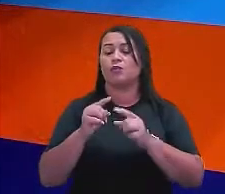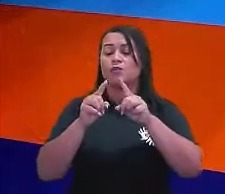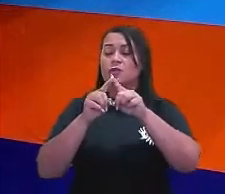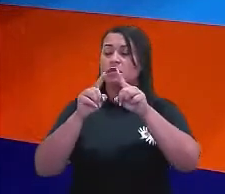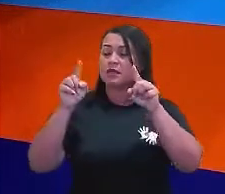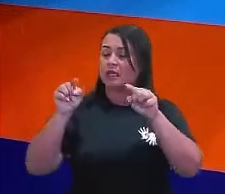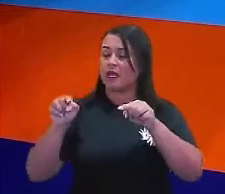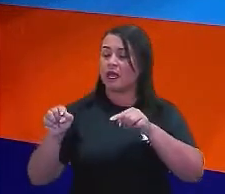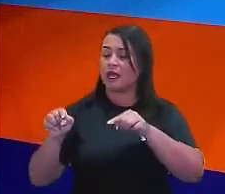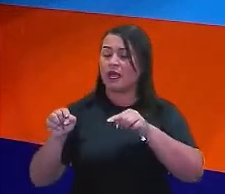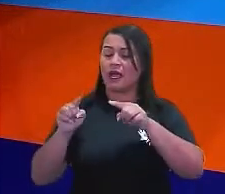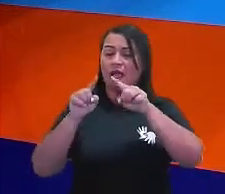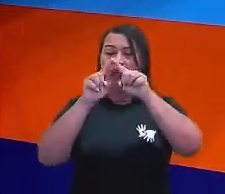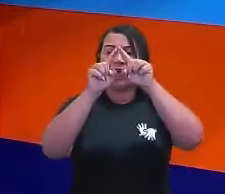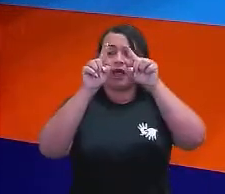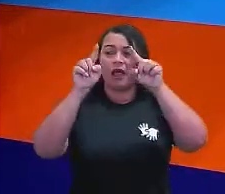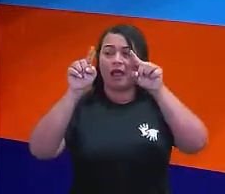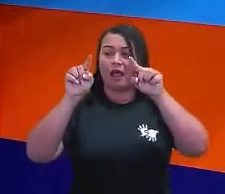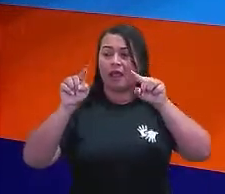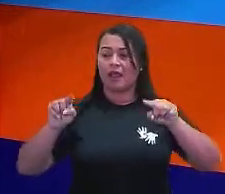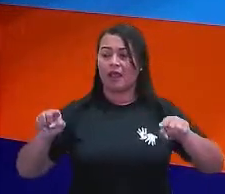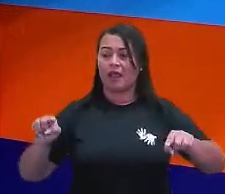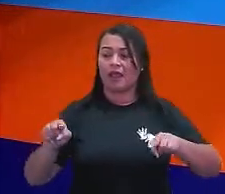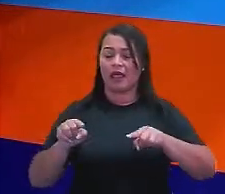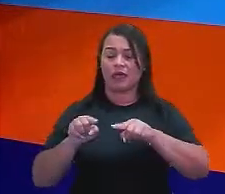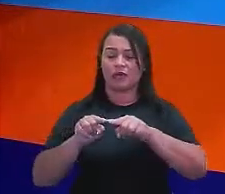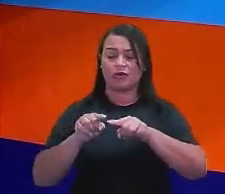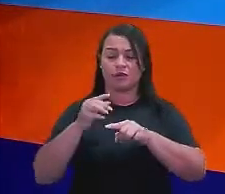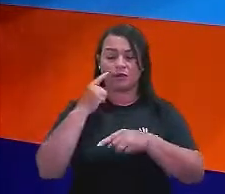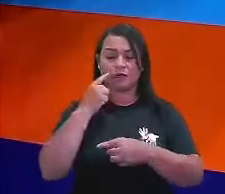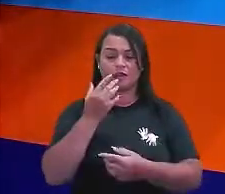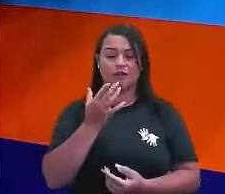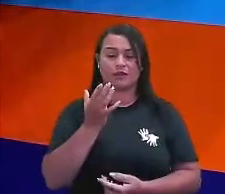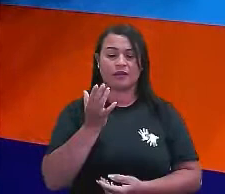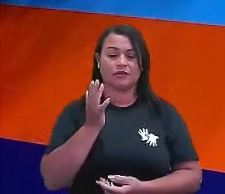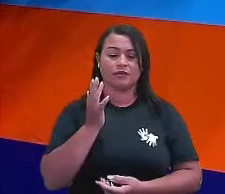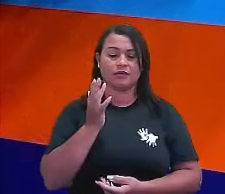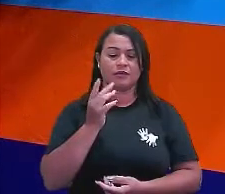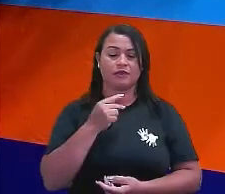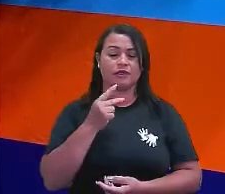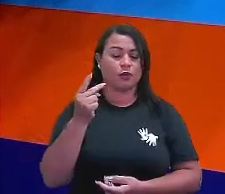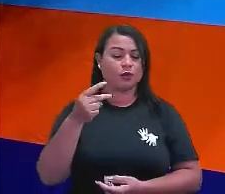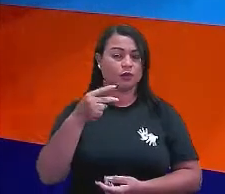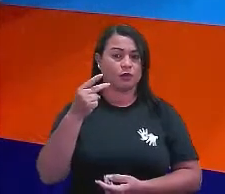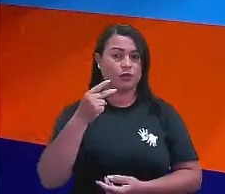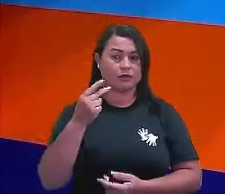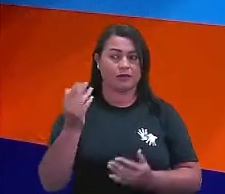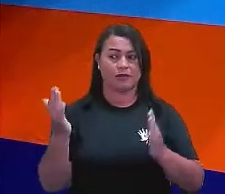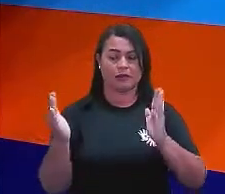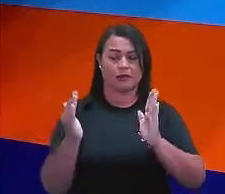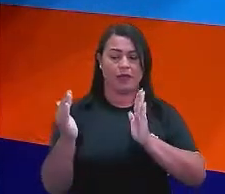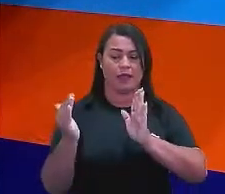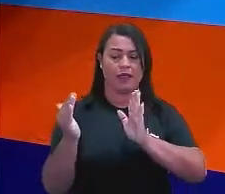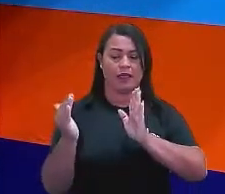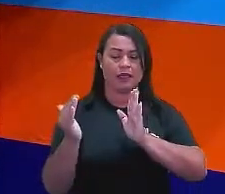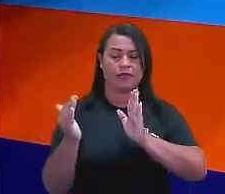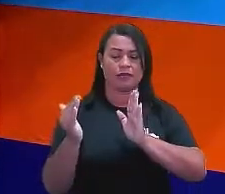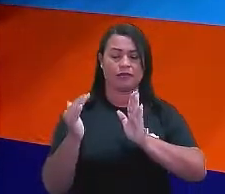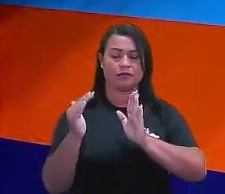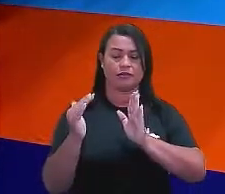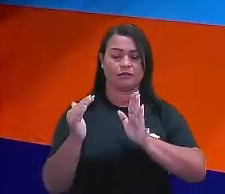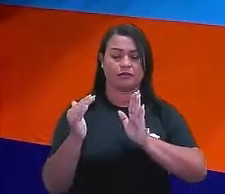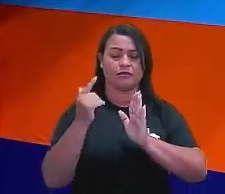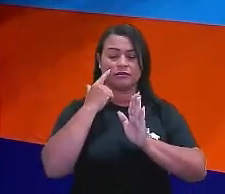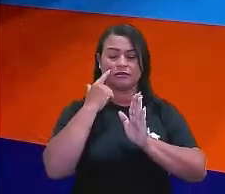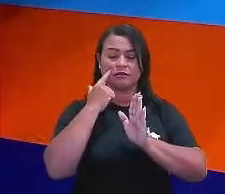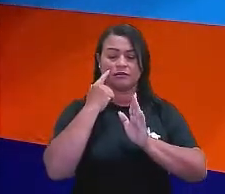só precisa ter 2 lados paralelos, né? Que normalmente são esses daqui, tá? Então, esse lado é